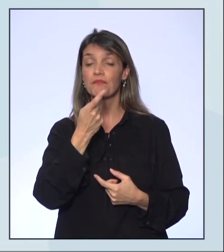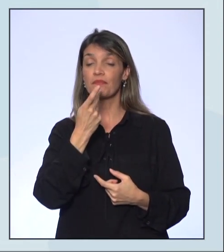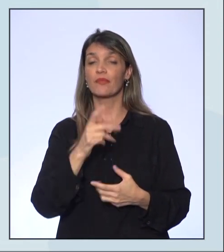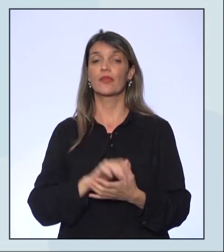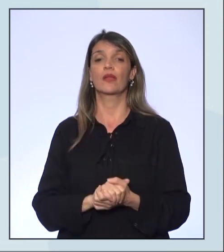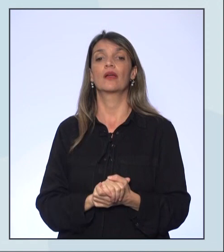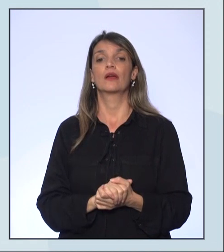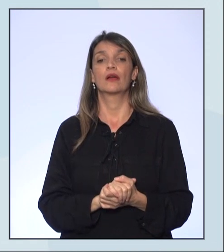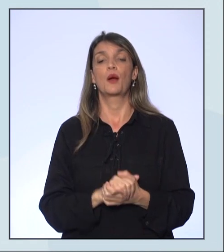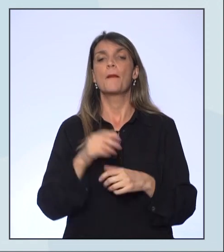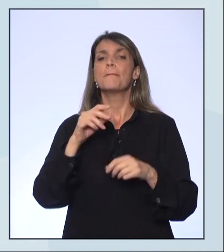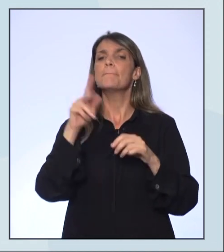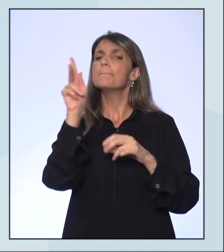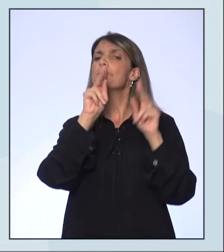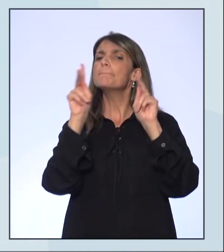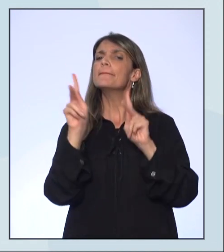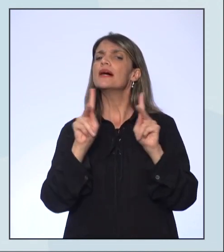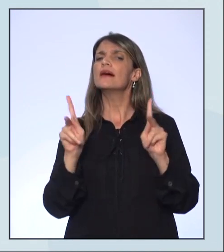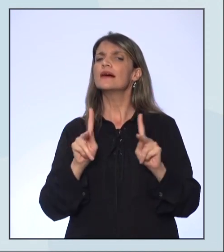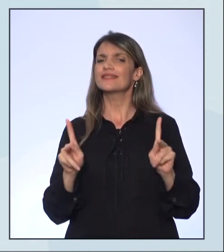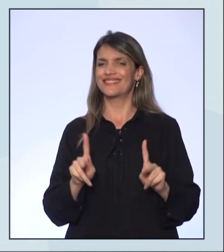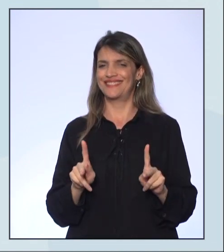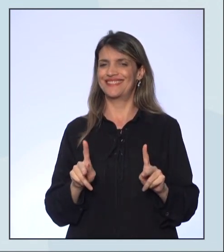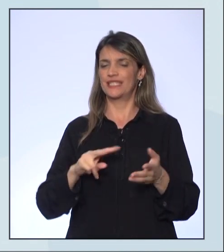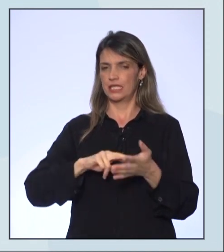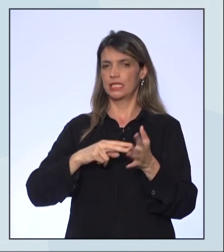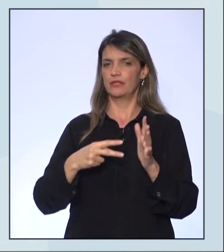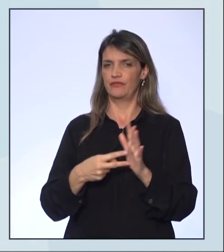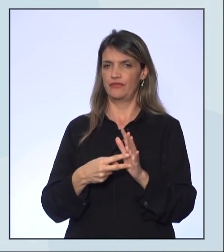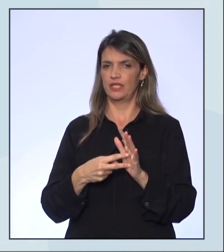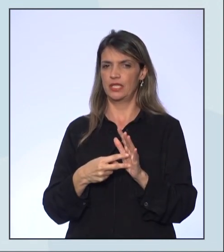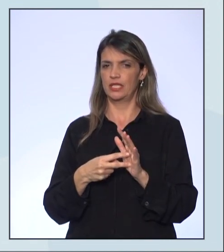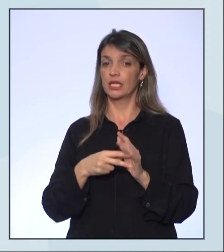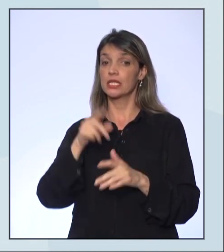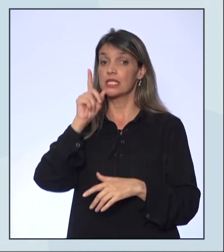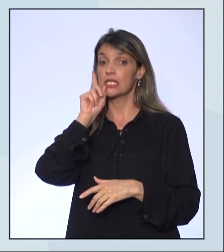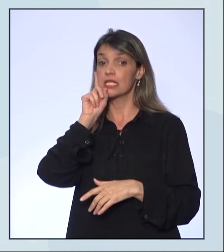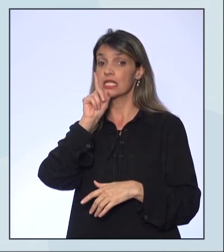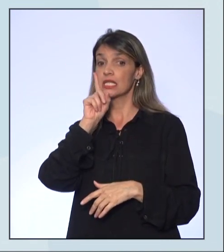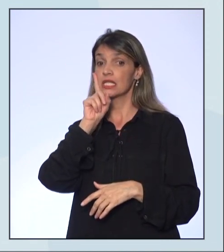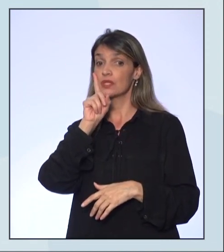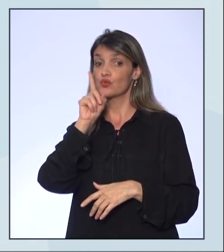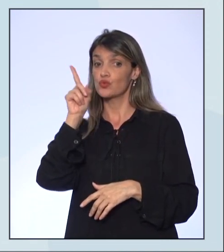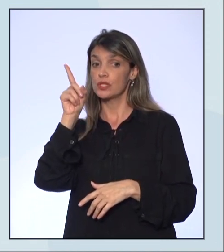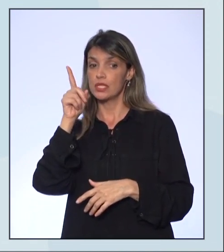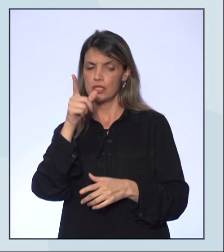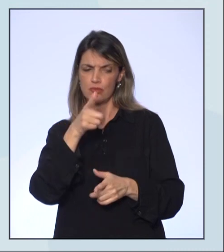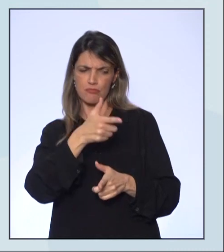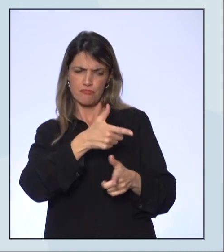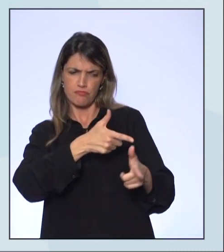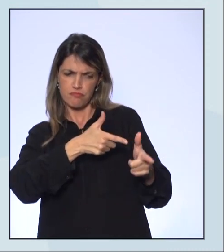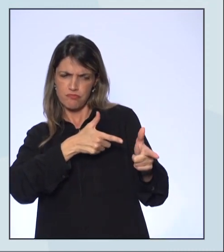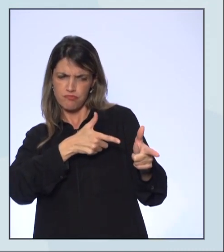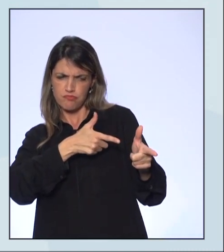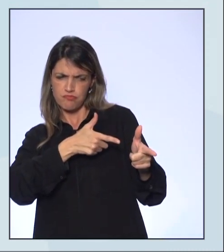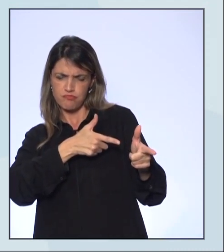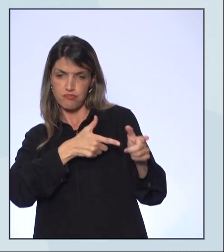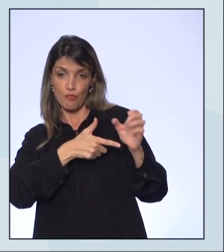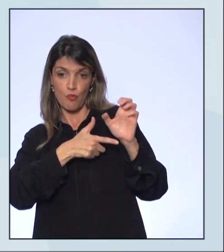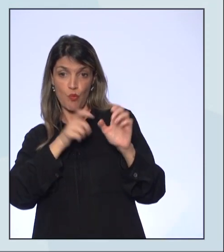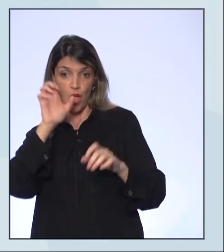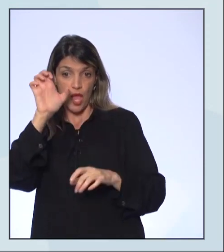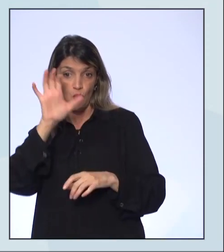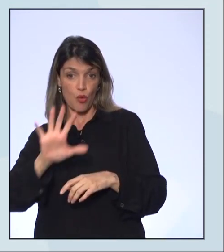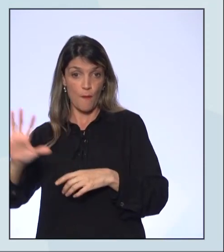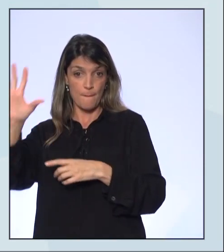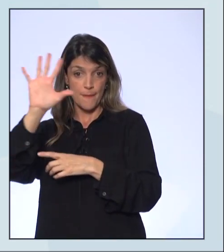Estados Unidos na América Latina. Então vocês estão observando aí os Estados Unidos, né, apontando a arma aí para os europeus,